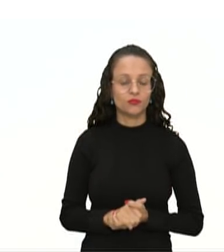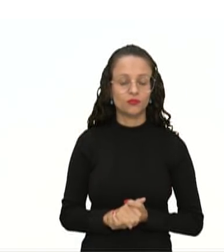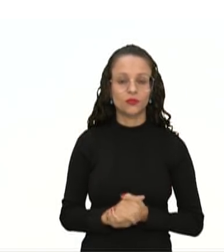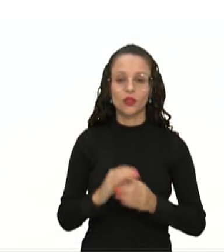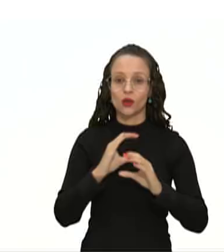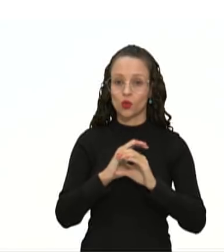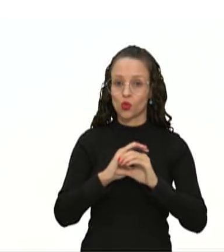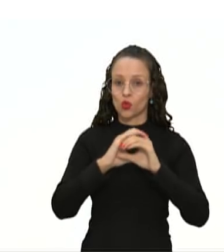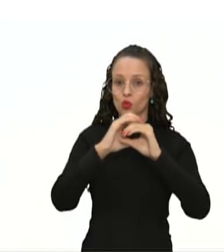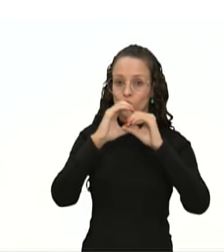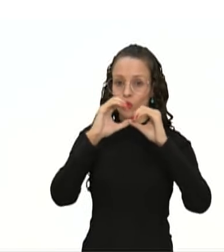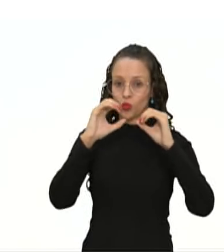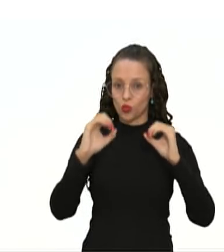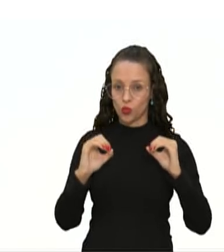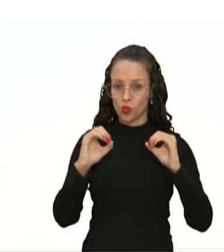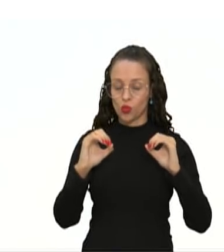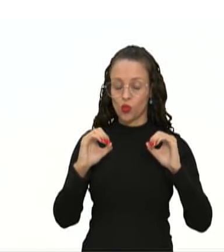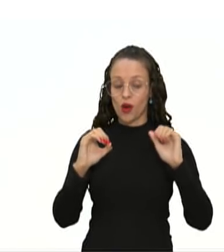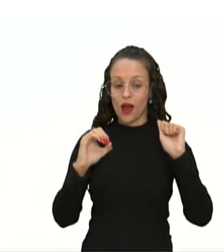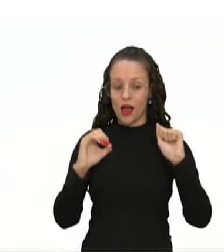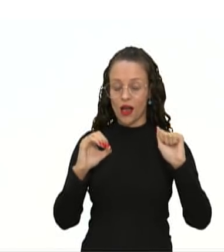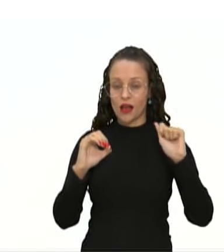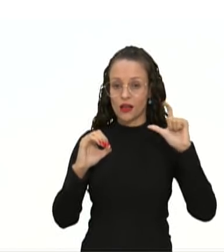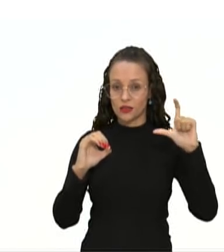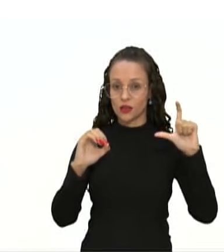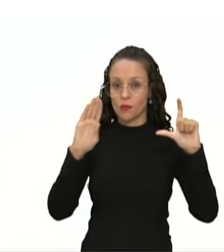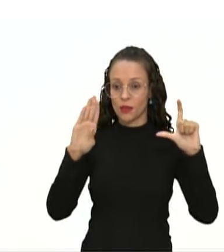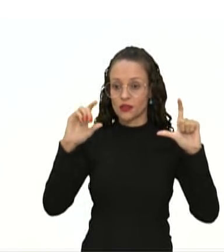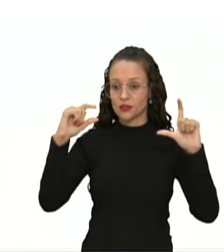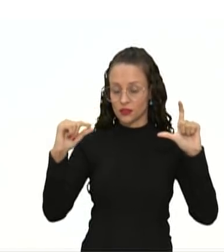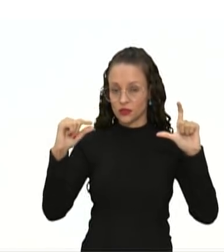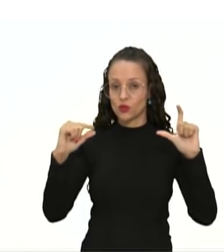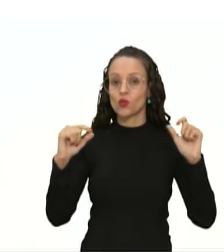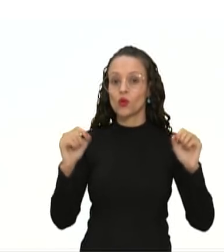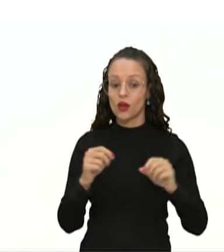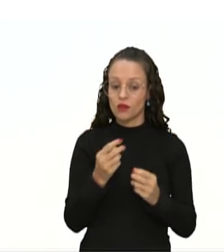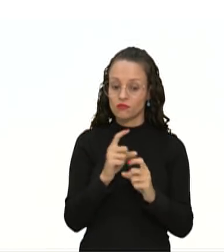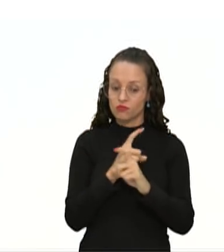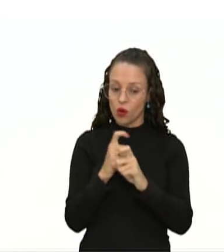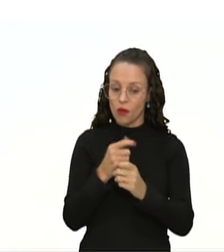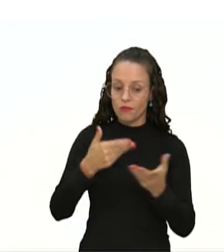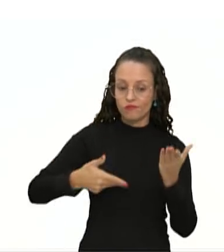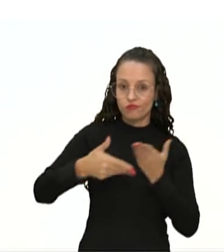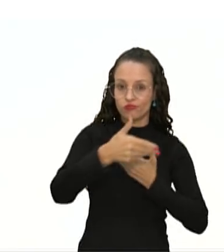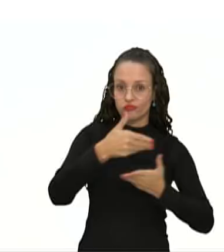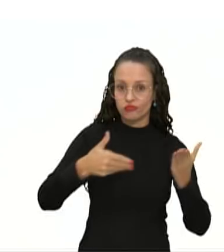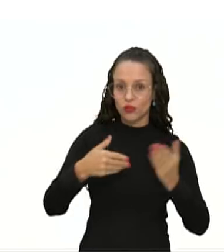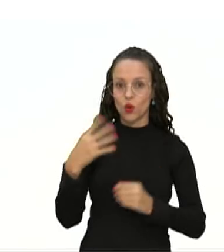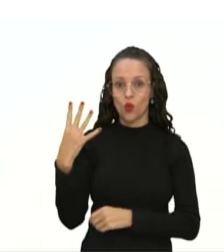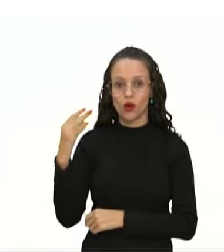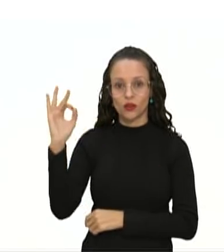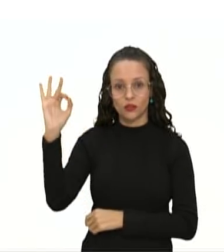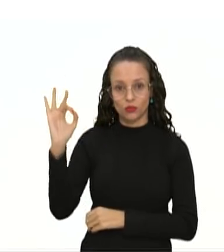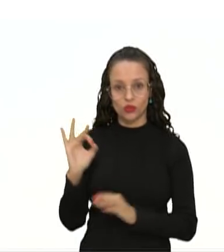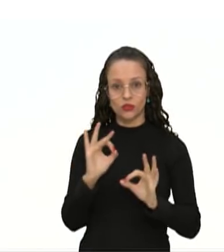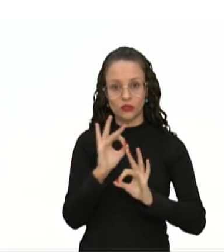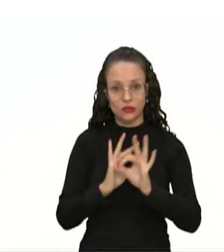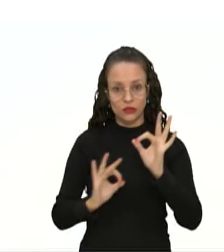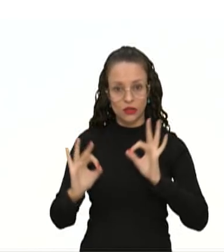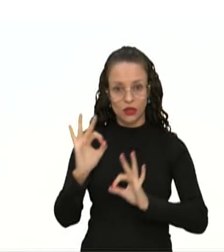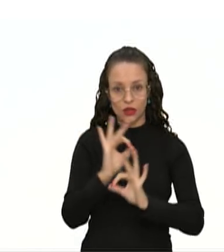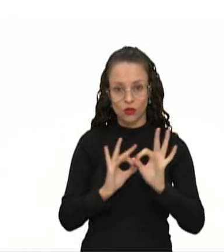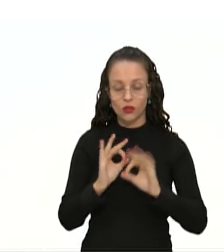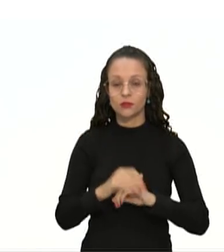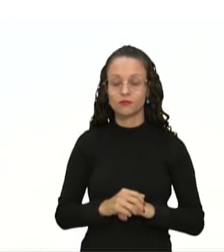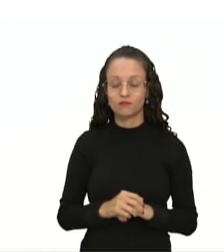de um indivíduo azão-bezão, azinho-bezinho, ocorre crossing over entre esses genes, em 40% das células. A